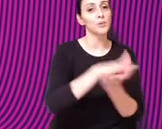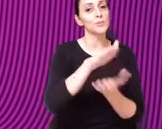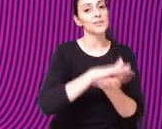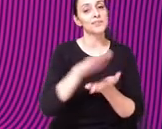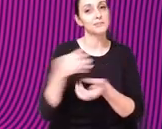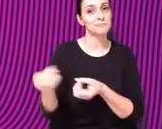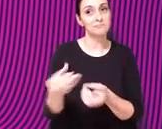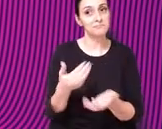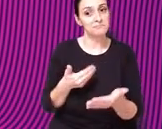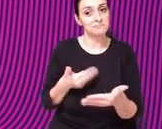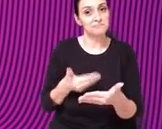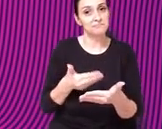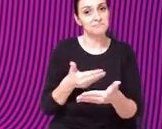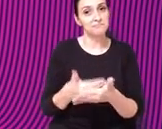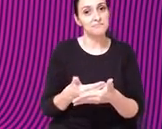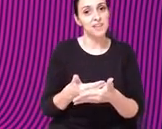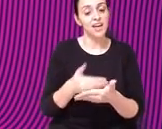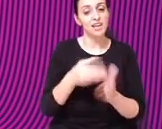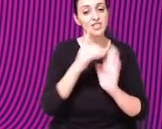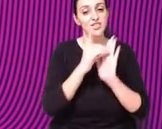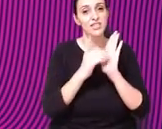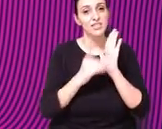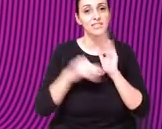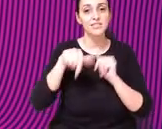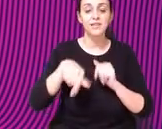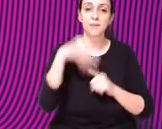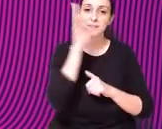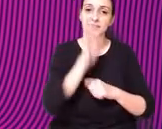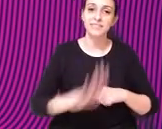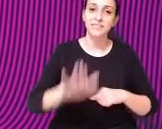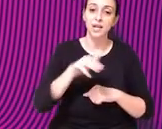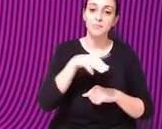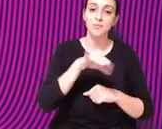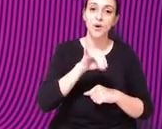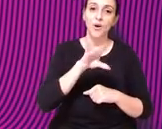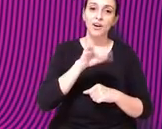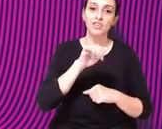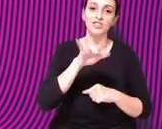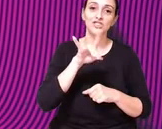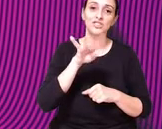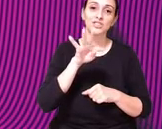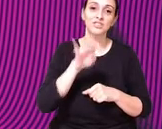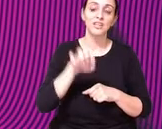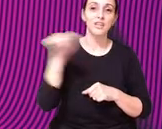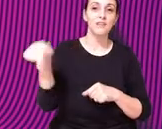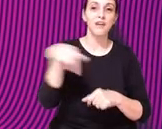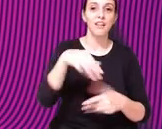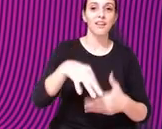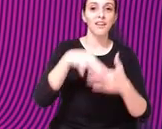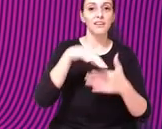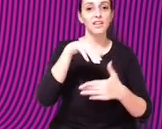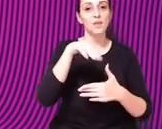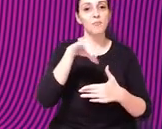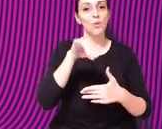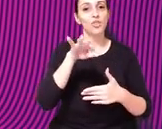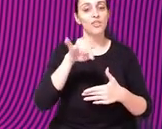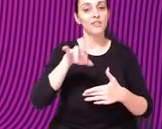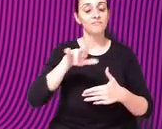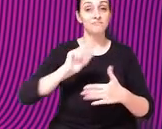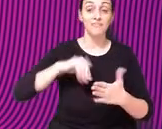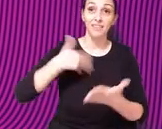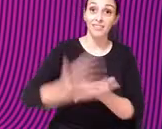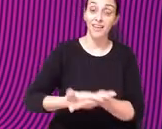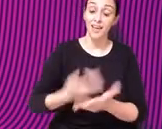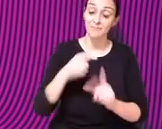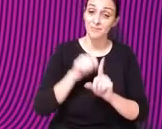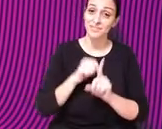da diretriz brasileira, a segunda diretriz brasileira de miocardite, liderada pelo Montera. Acho que até dezembro a gente vai estar comemorando isso junto